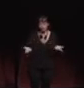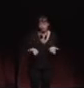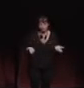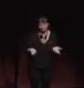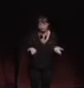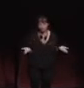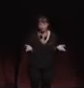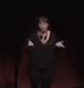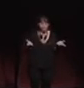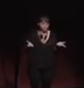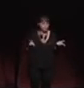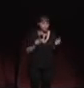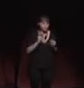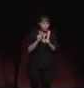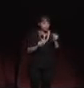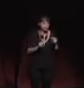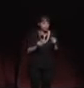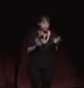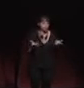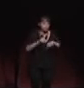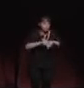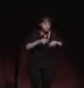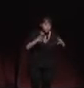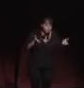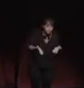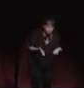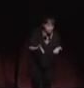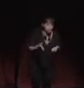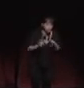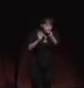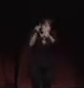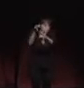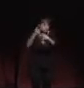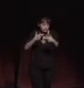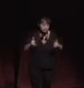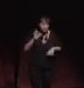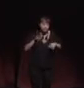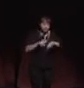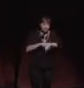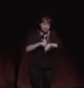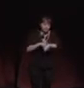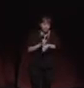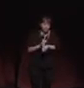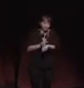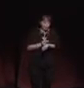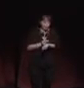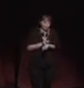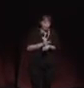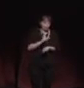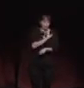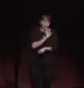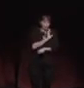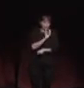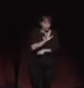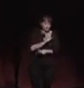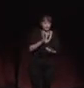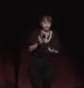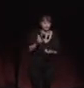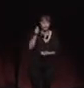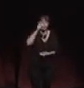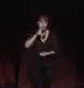as questões e o tempo, quanto menos tempo as pessoas têm, a necessidade das famílias, a